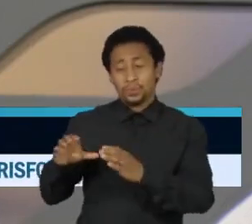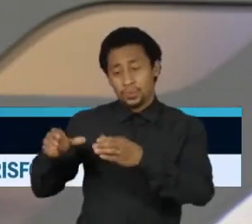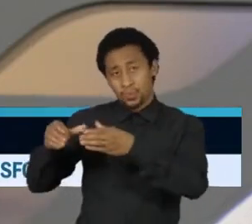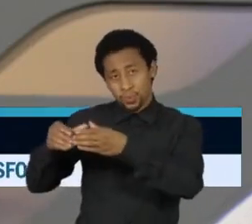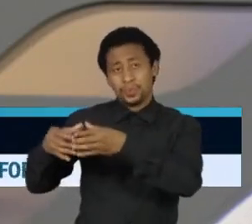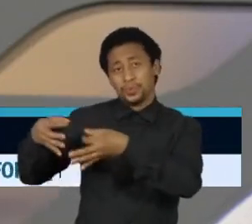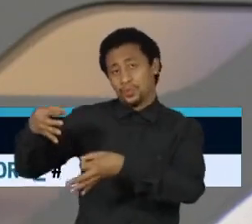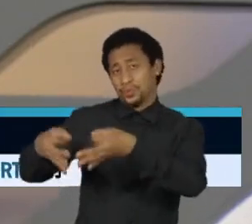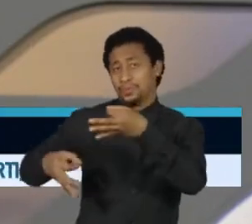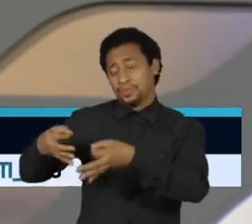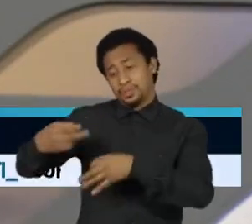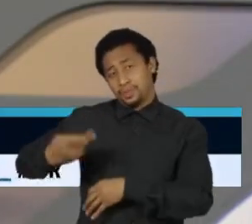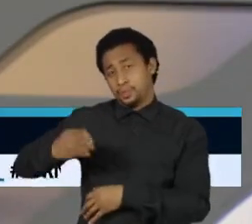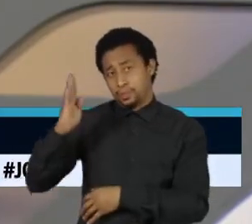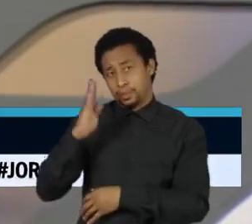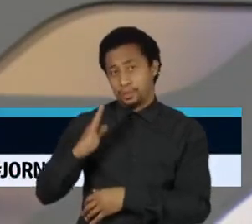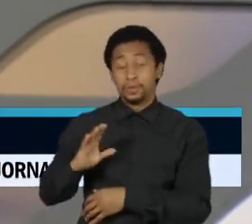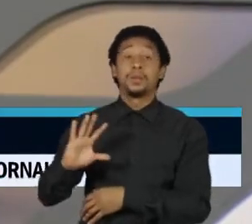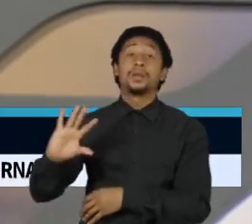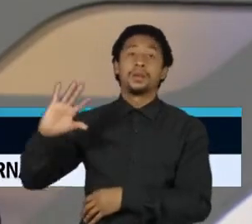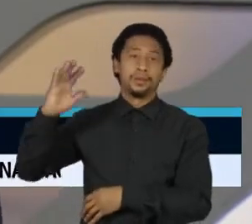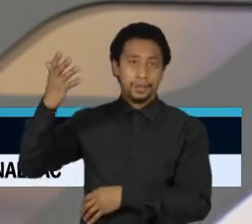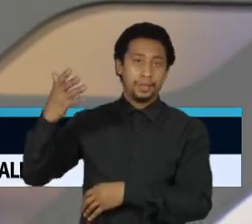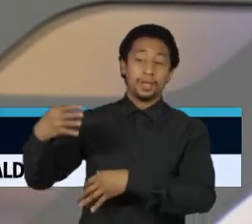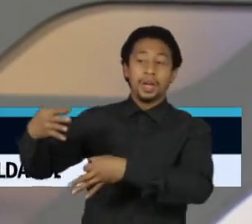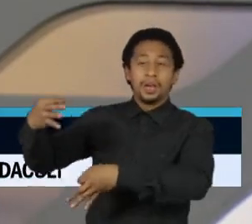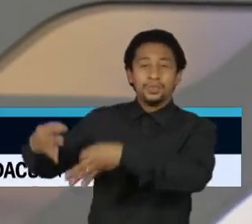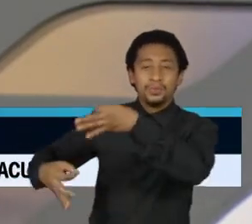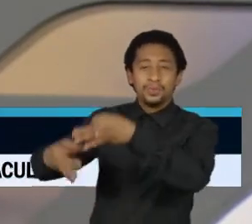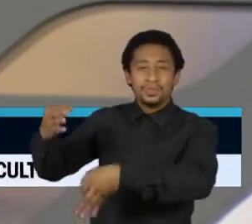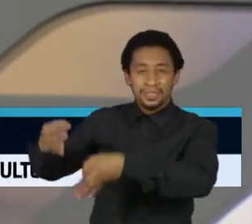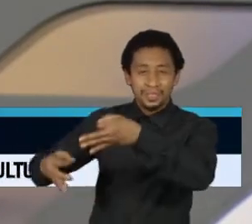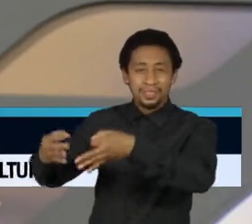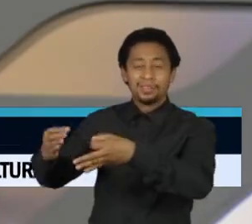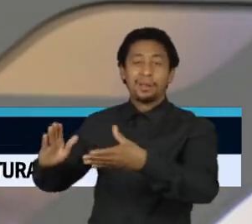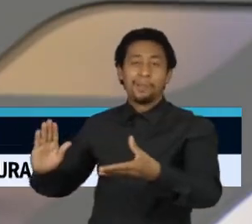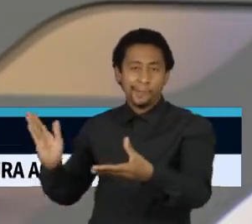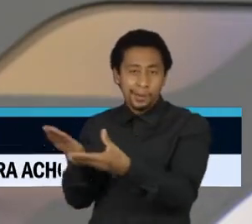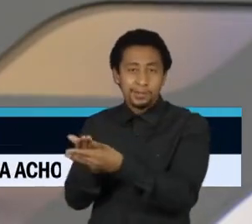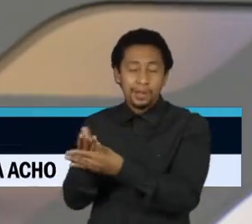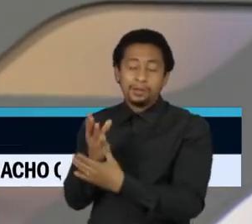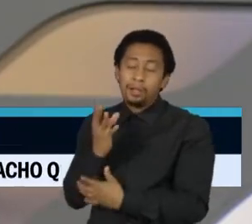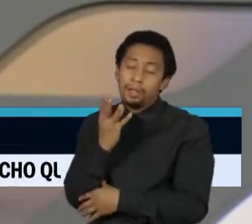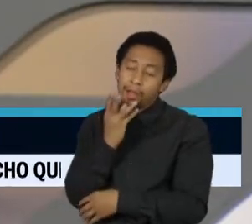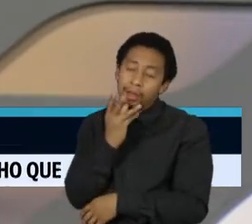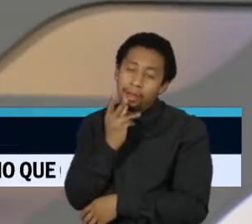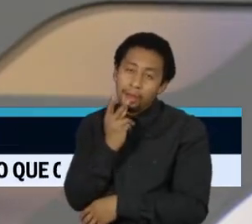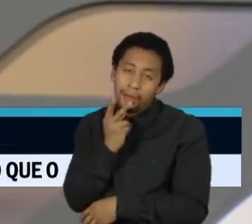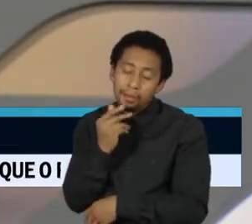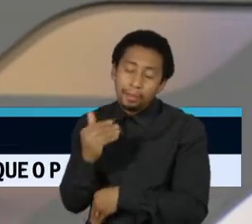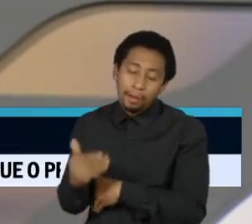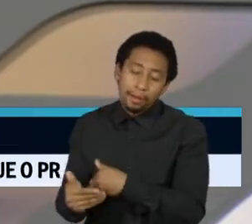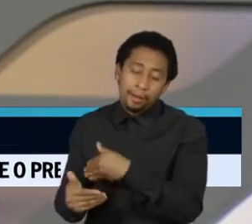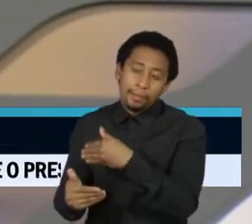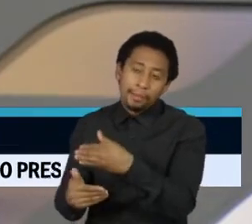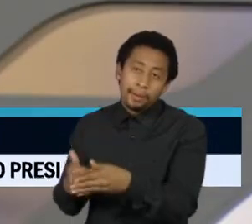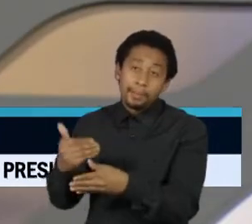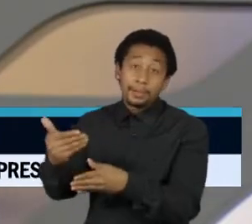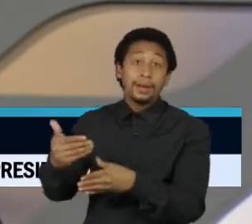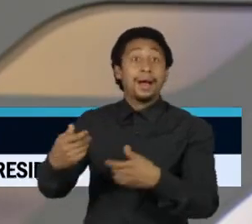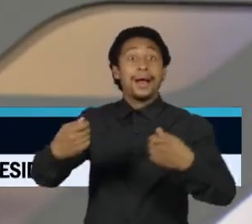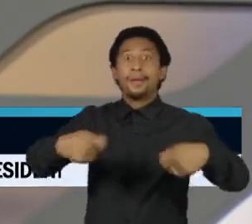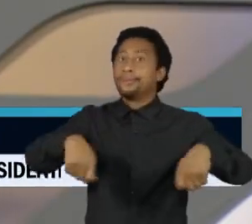Todas as cortes são tão lentas no julgamento dos processos que acabam abrindo margem para que se consuma mais mão